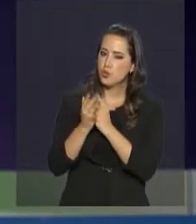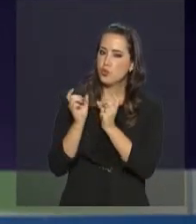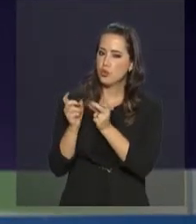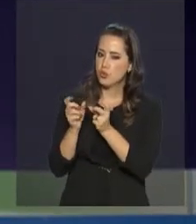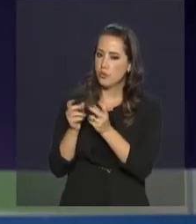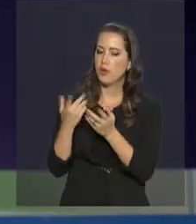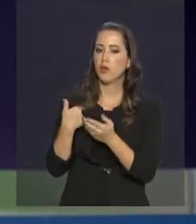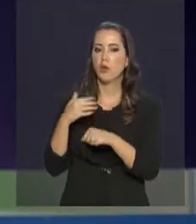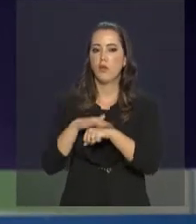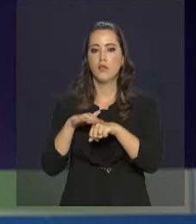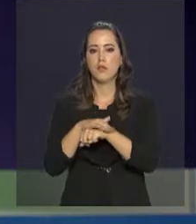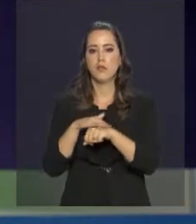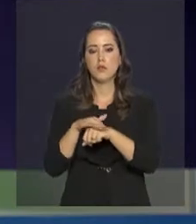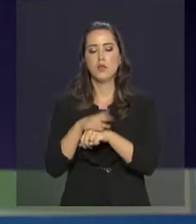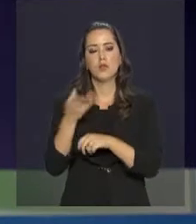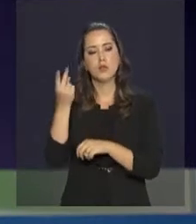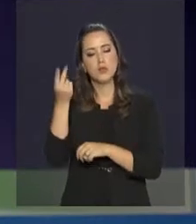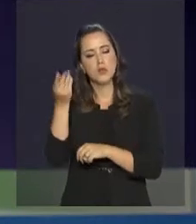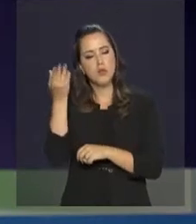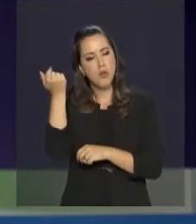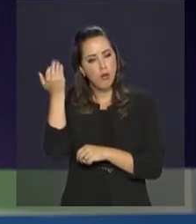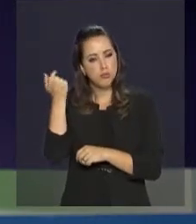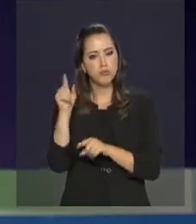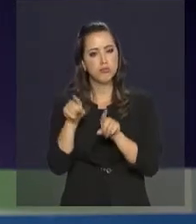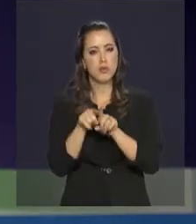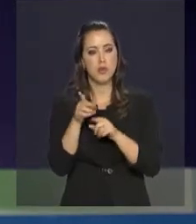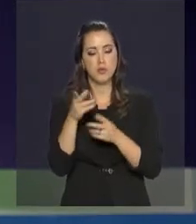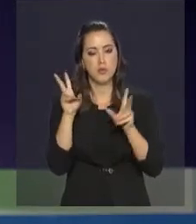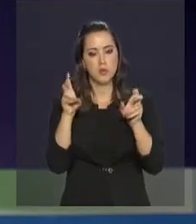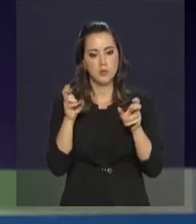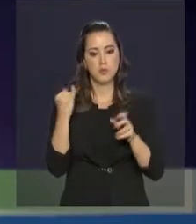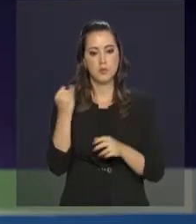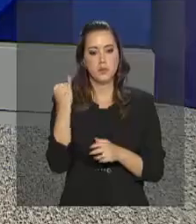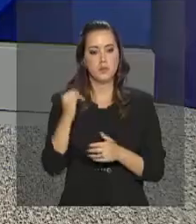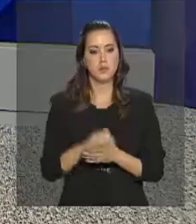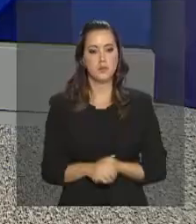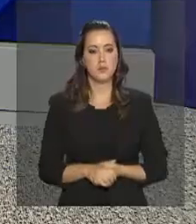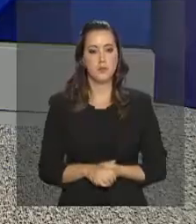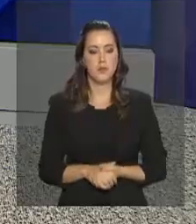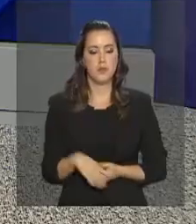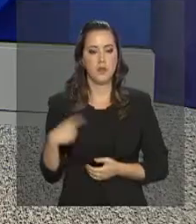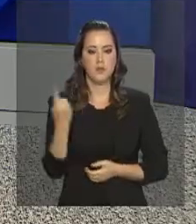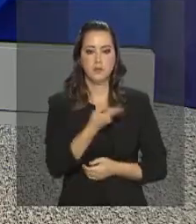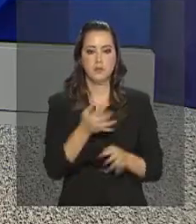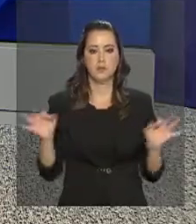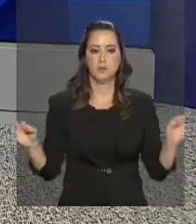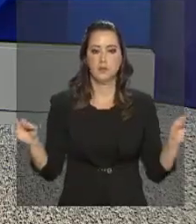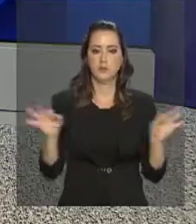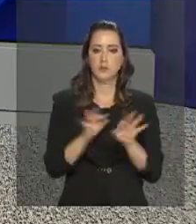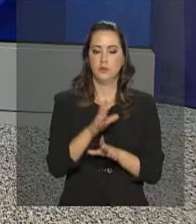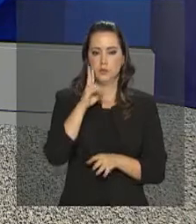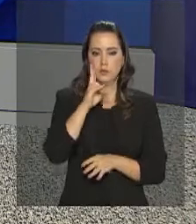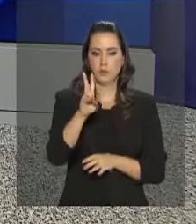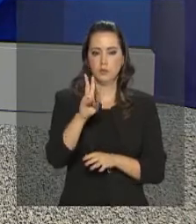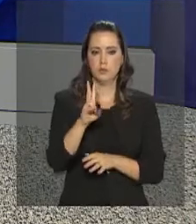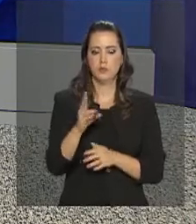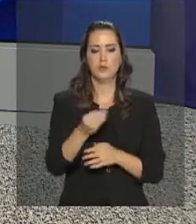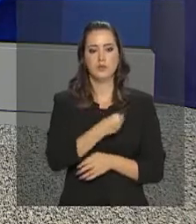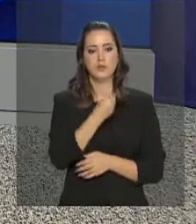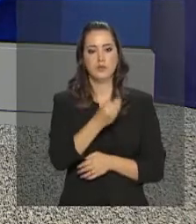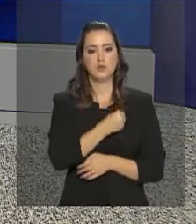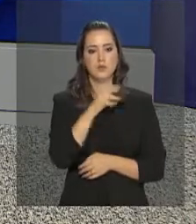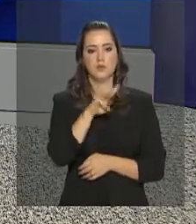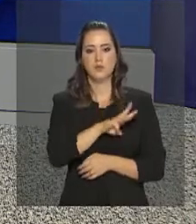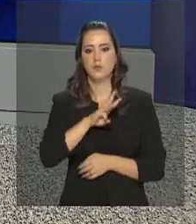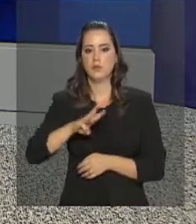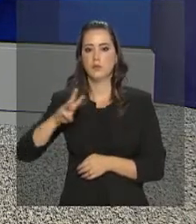dois conversaram dias atrás sobre esse assunto. Nós ficamos por aqui, você acompanha a nossa